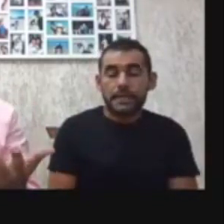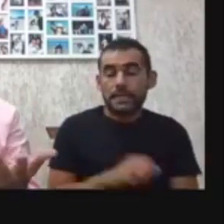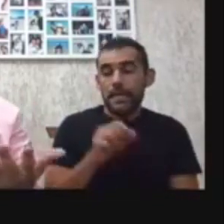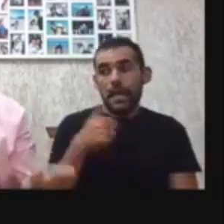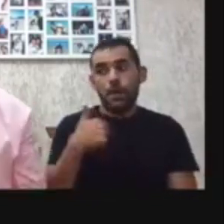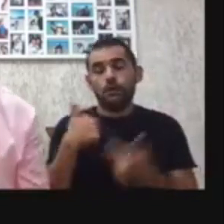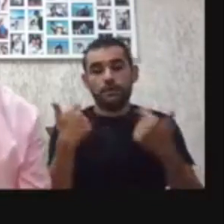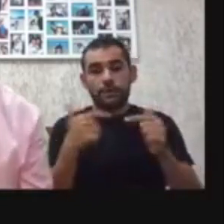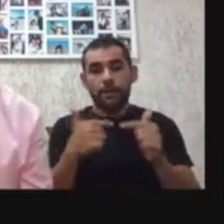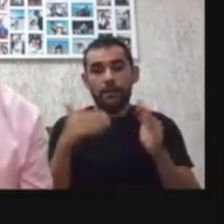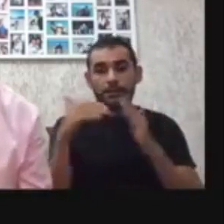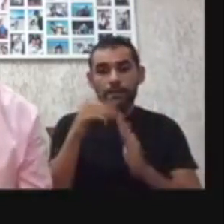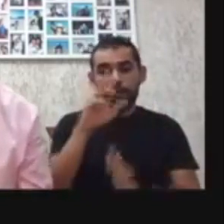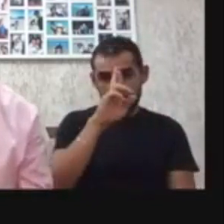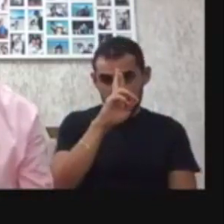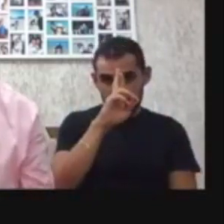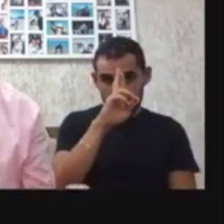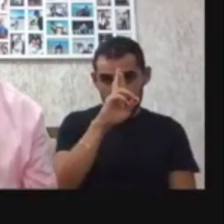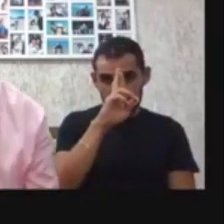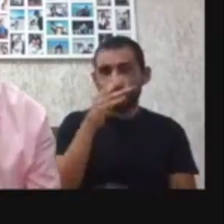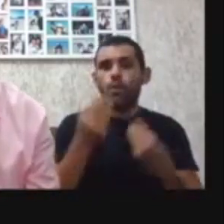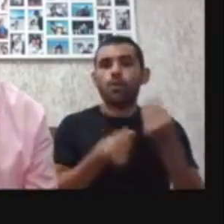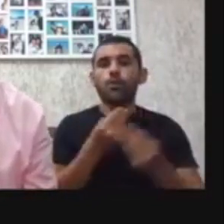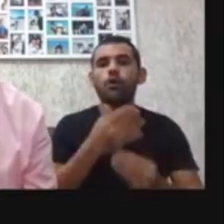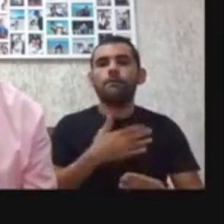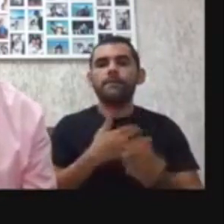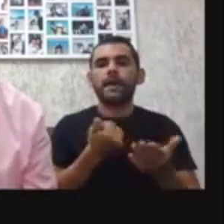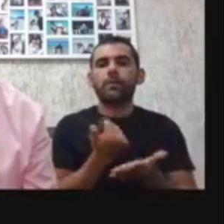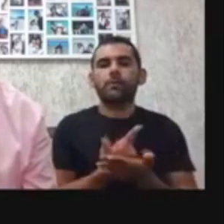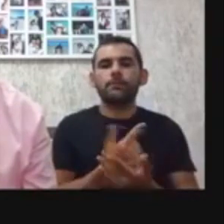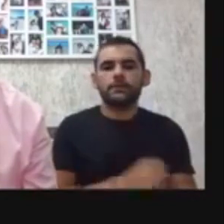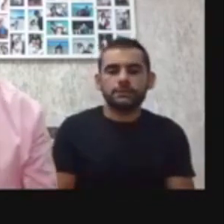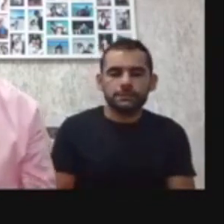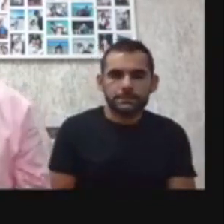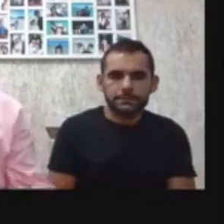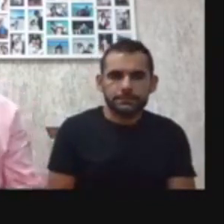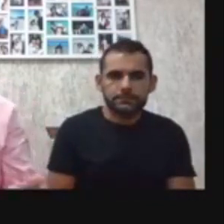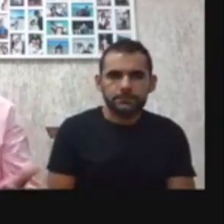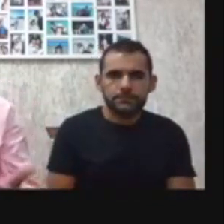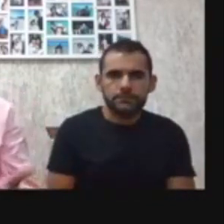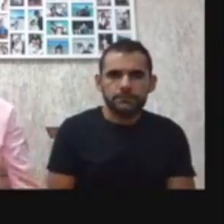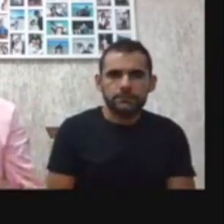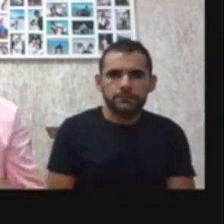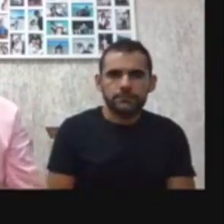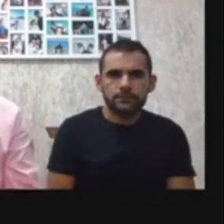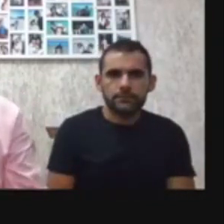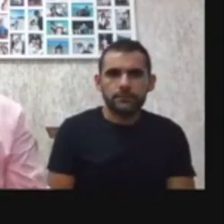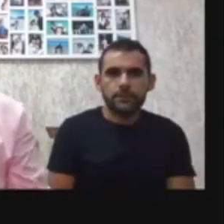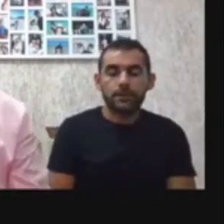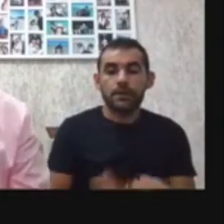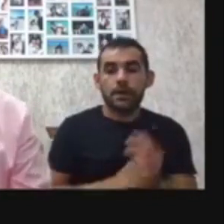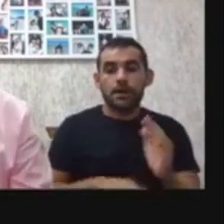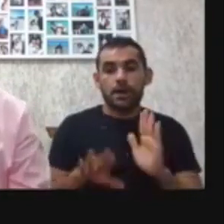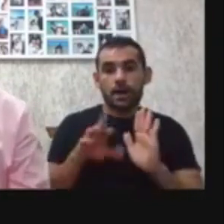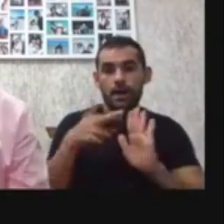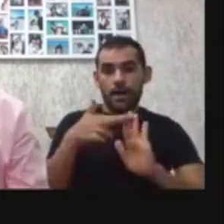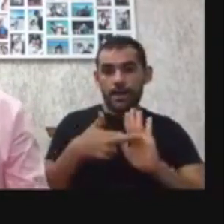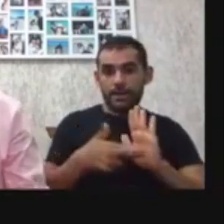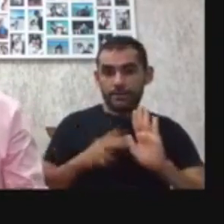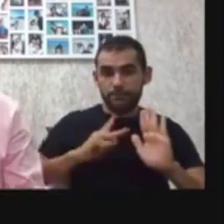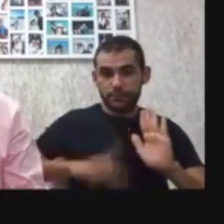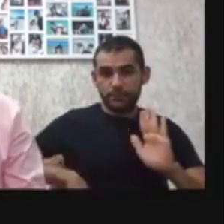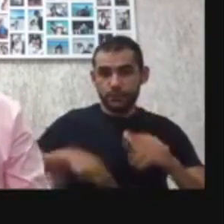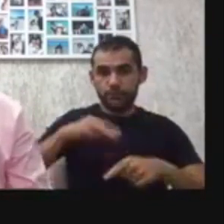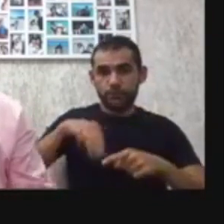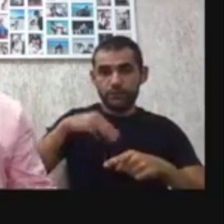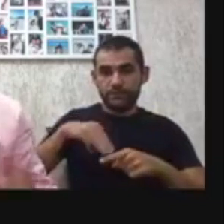trabalho no sábado até meio-dia, como que eu vou fazer minhas compras? Certo. Entendeu? Então, esse código de postura do município, ele tem que